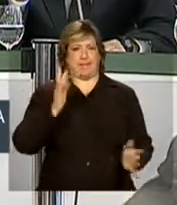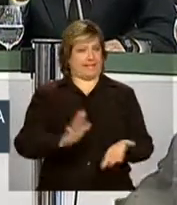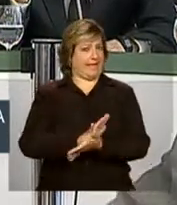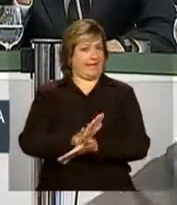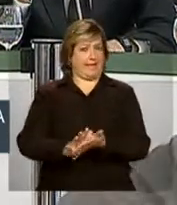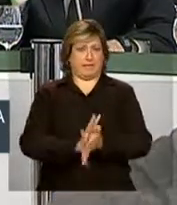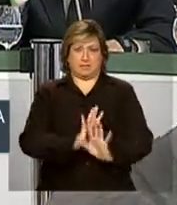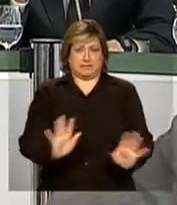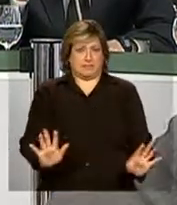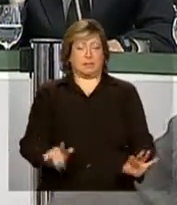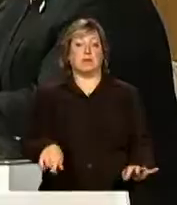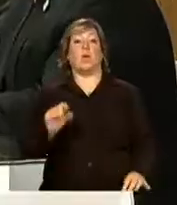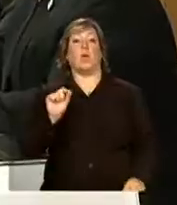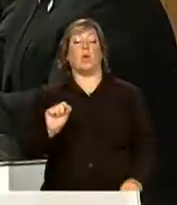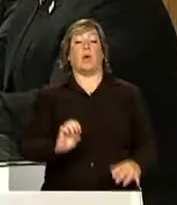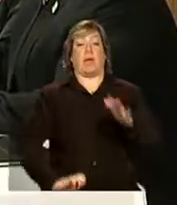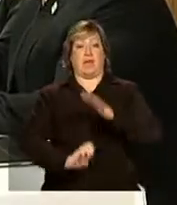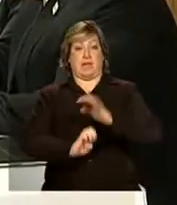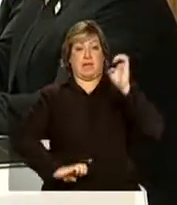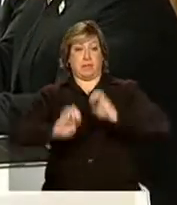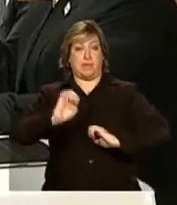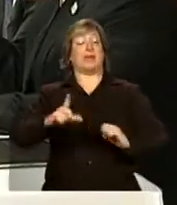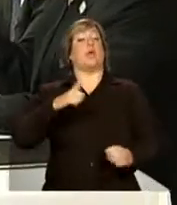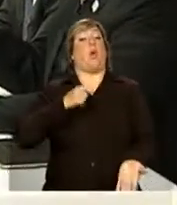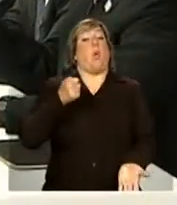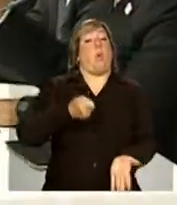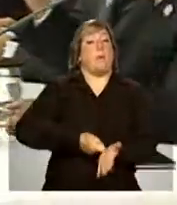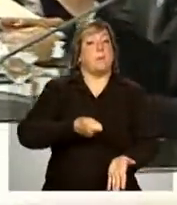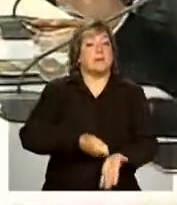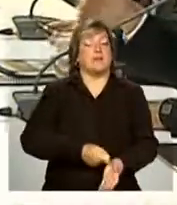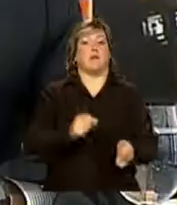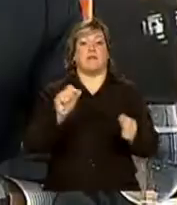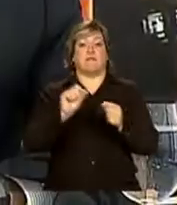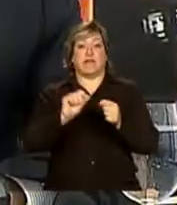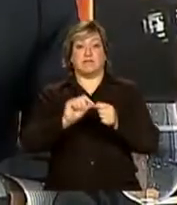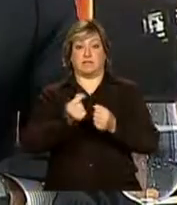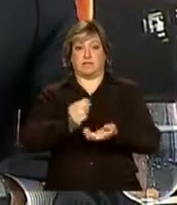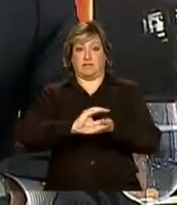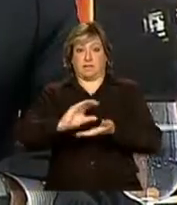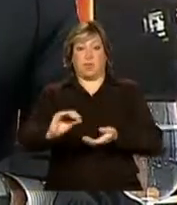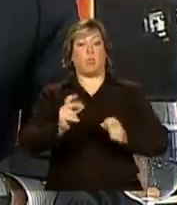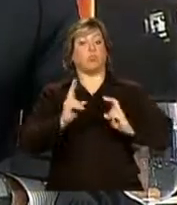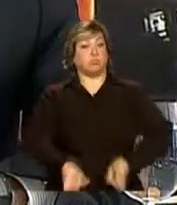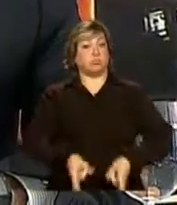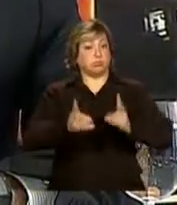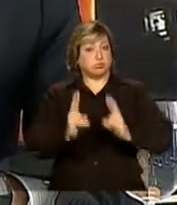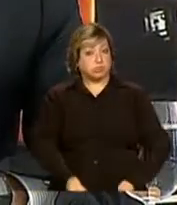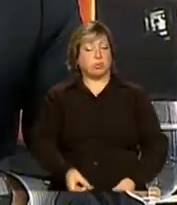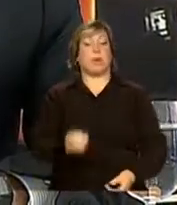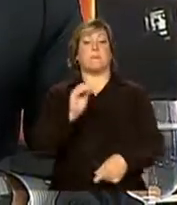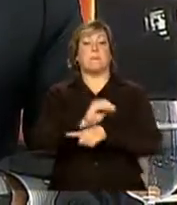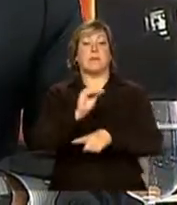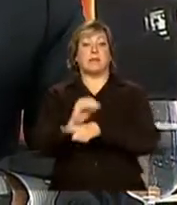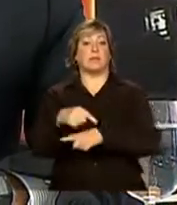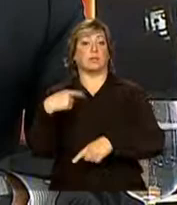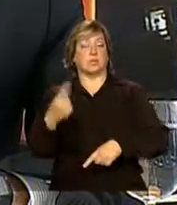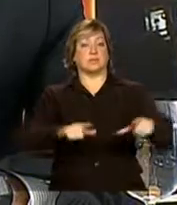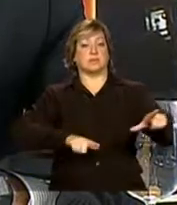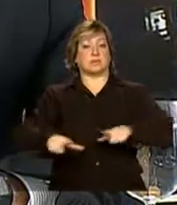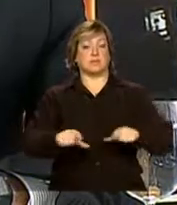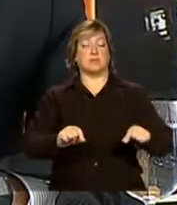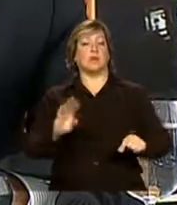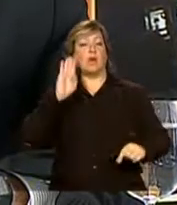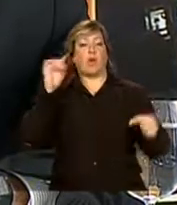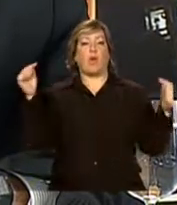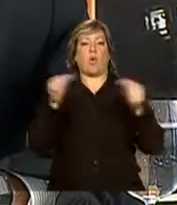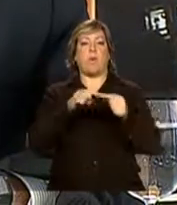tem é o seguinte: as empresas têm a obrigação de fazer os investimentos permanentes para manter o serviço adequado de acordo com as metas de